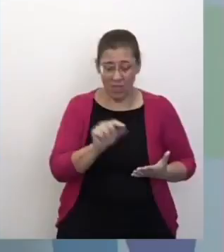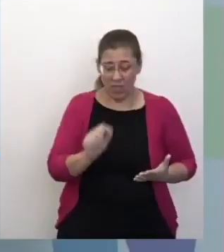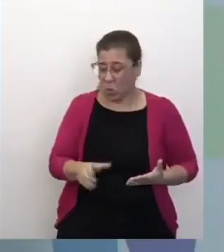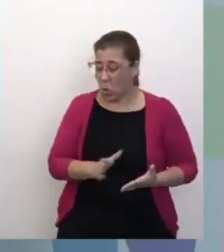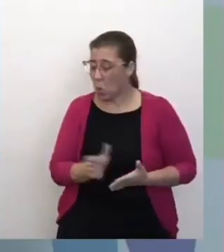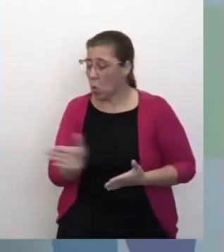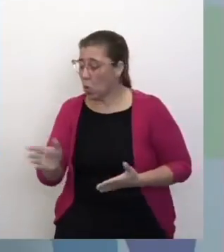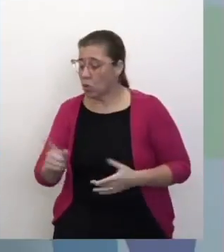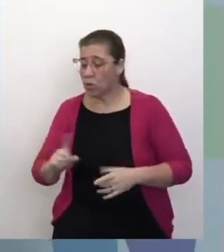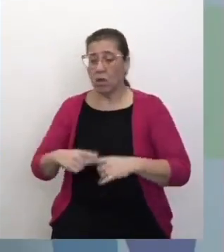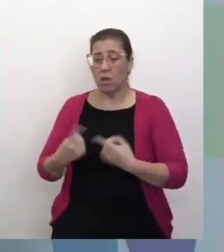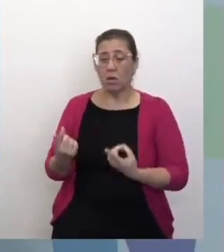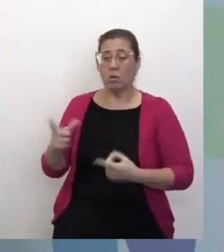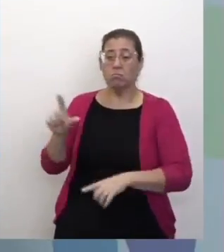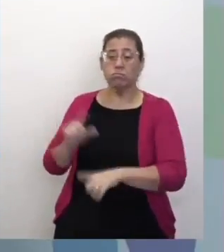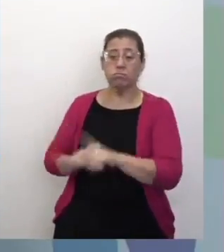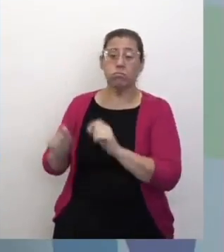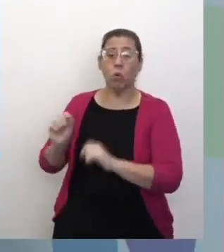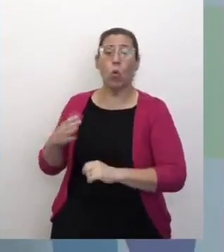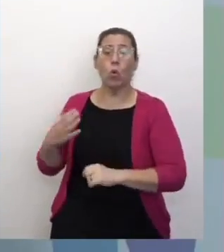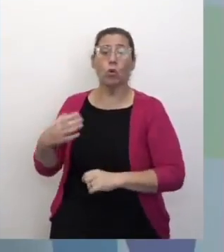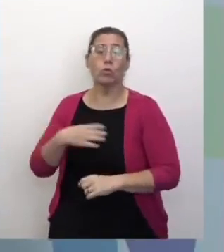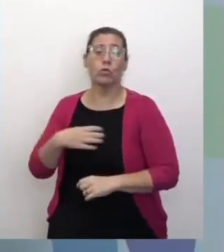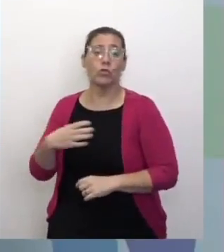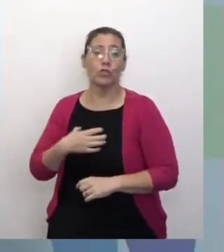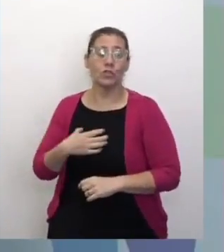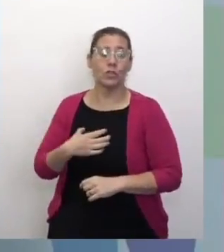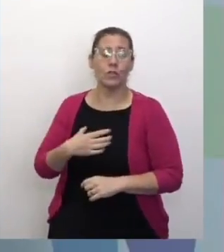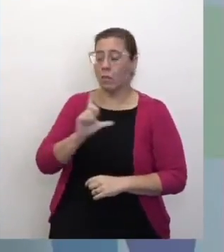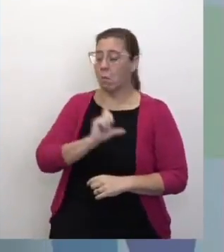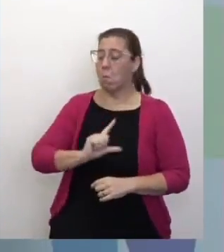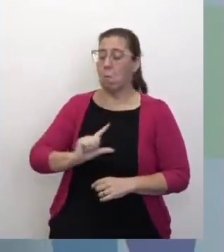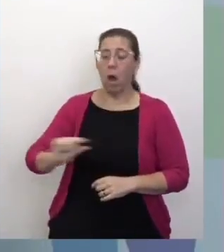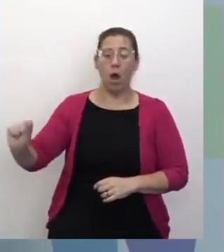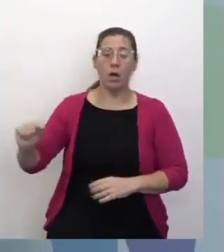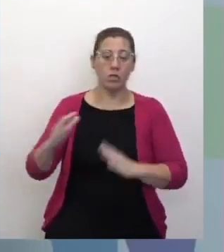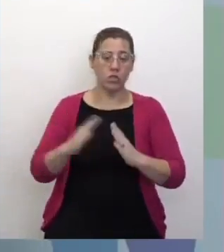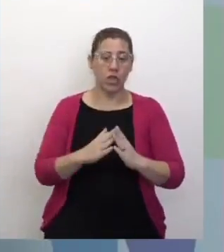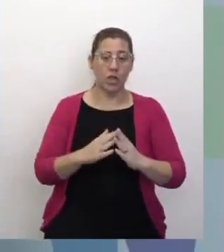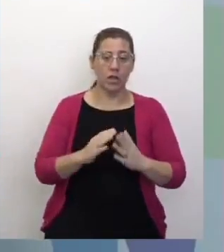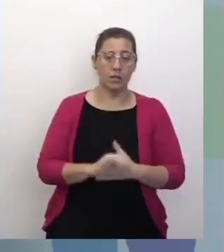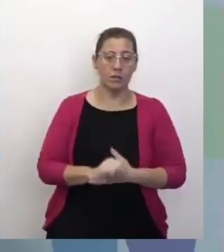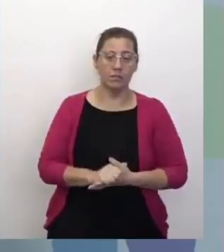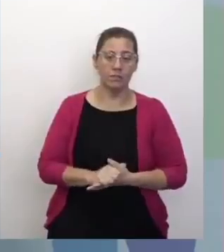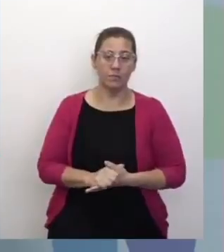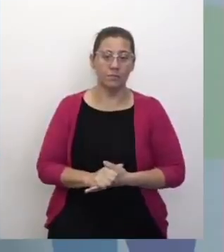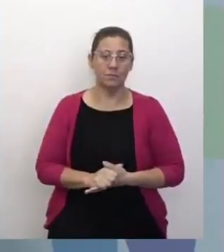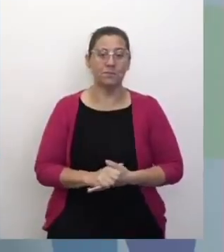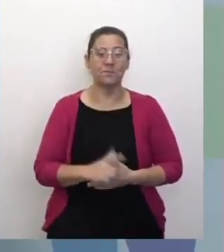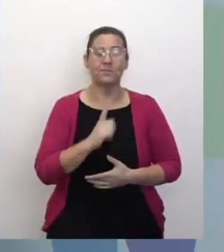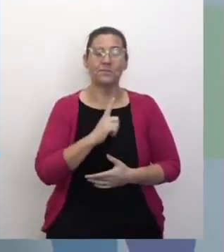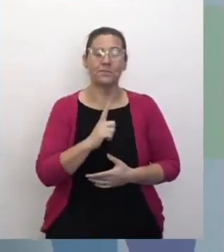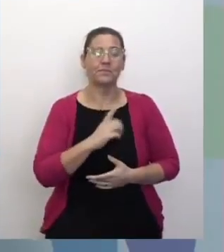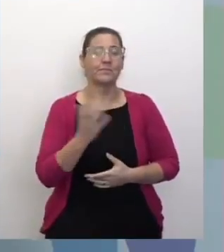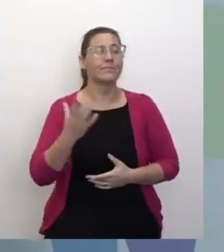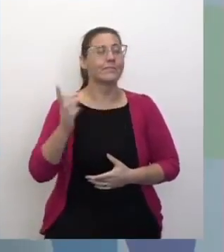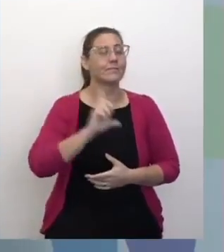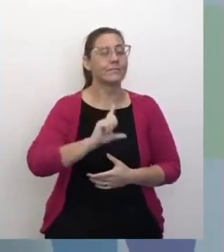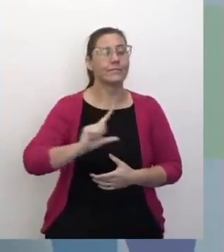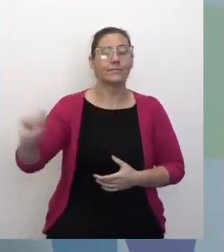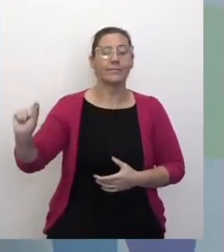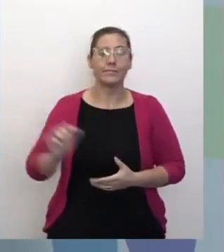aí ela decide, mas ela acaba voltando e aceitando a vida de alguma forma, né? Mesmo tendo refletido e querendo ir embora, né, do